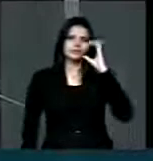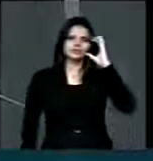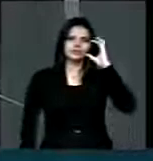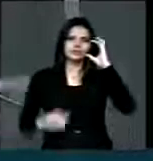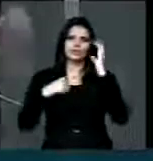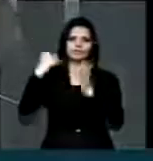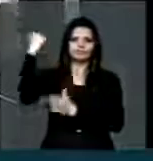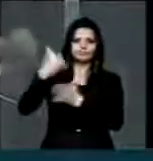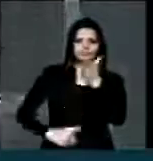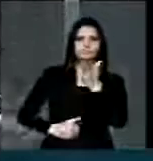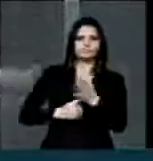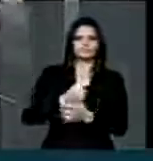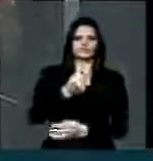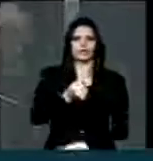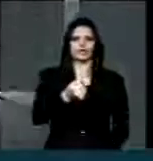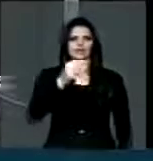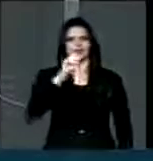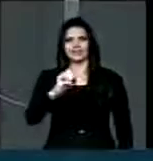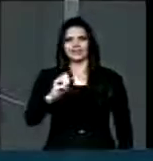um corte de